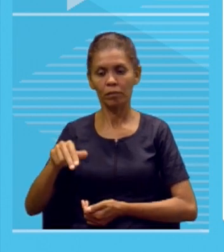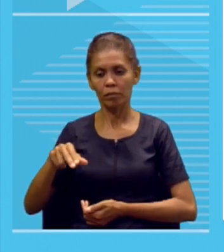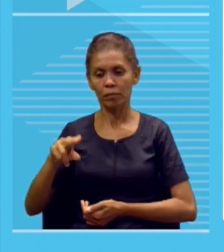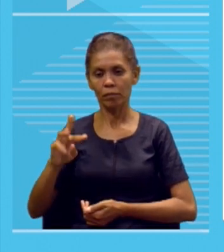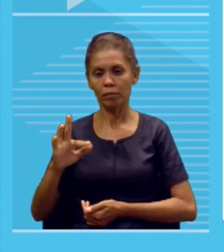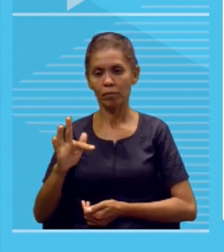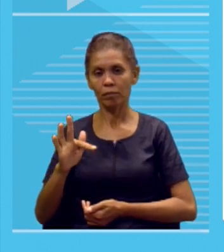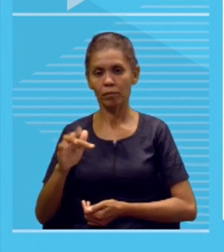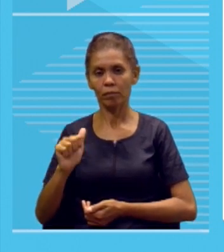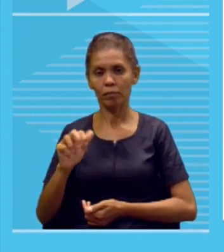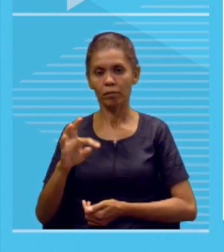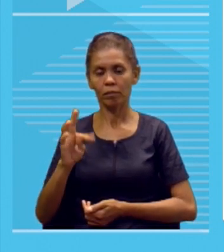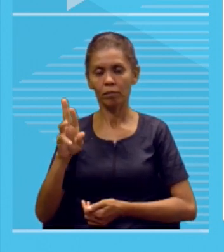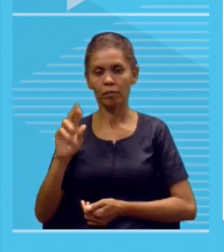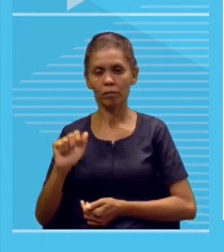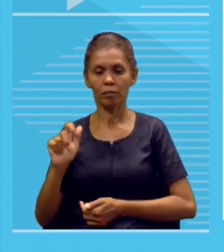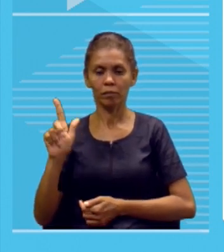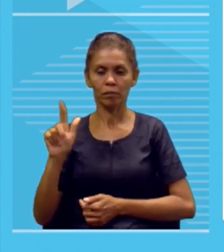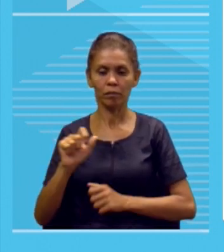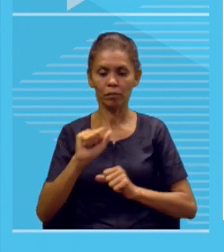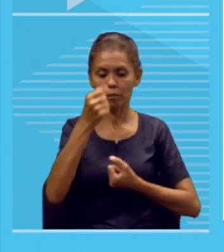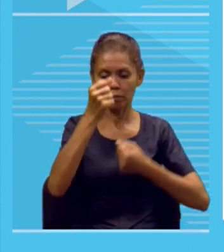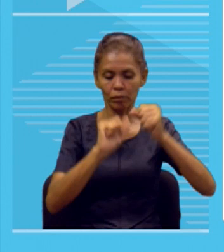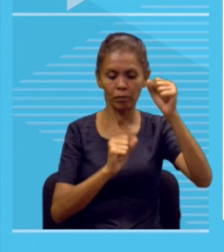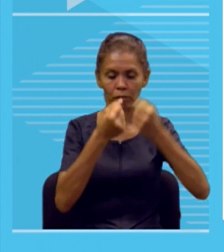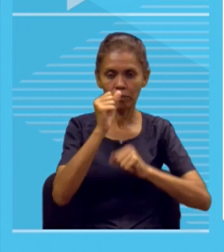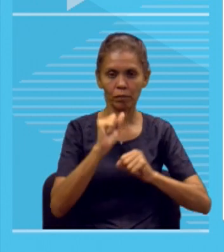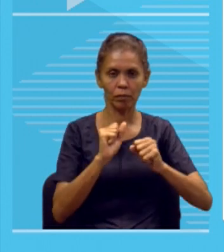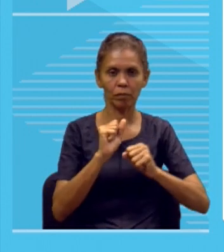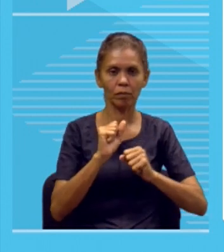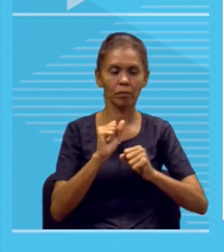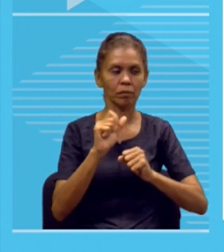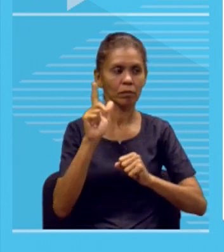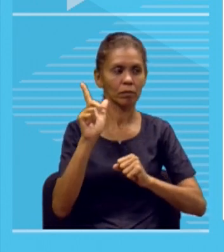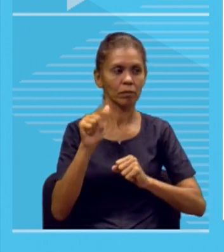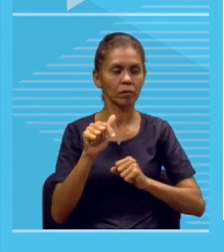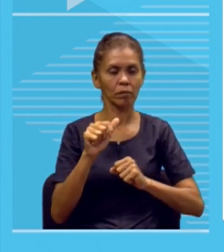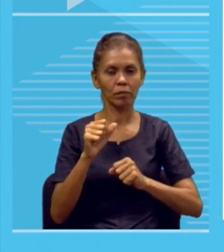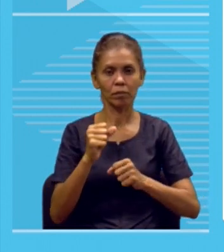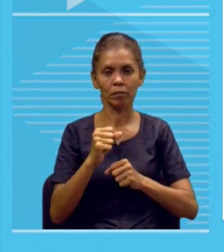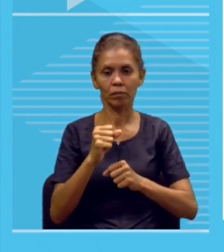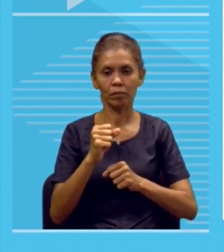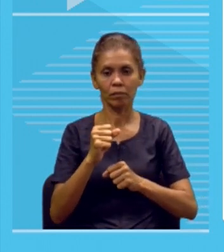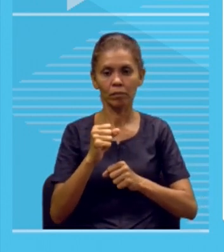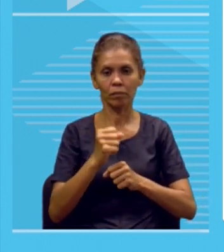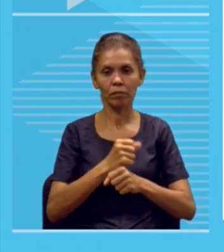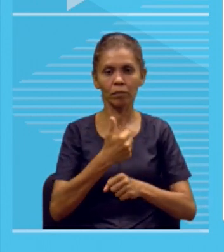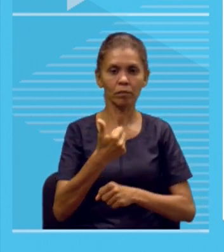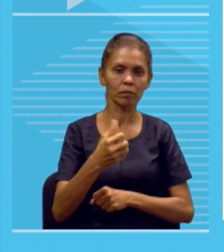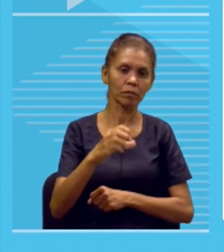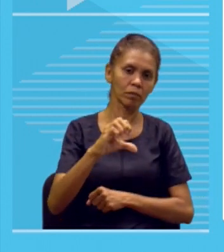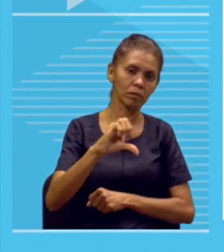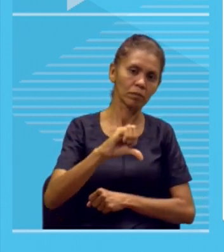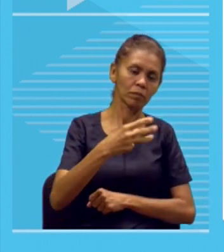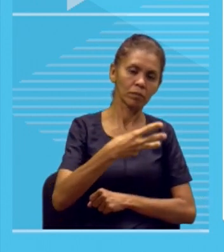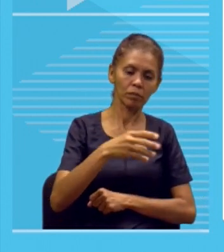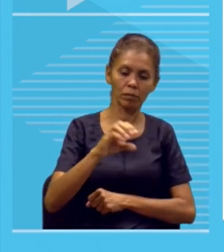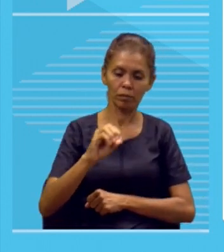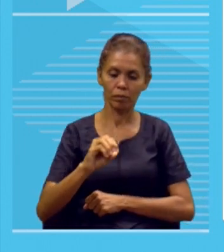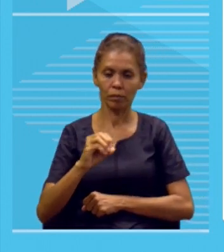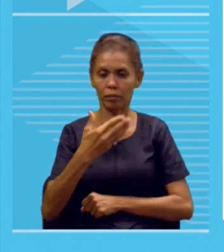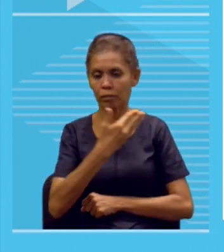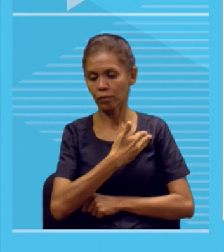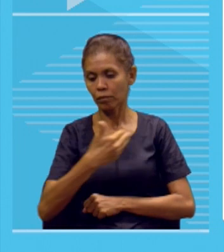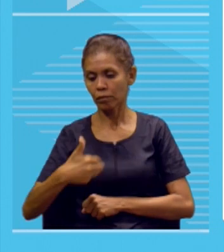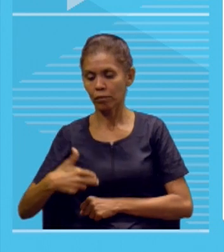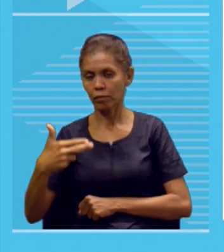indústria pequena, era uma indústria pesada, né? A partir da década de 30, no governo do Getúlio Vargas, ele investe nessa